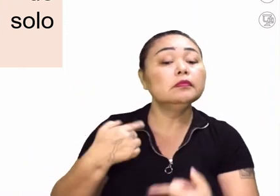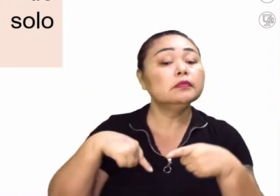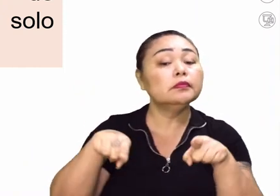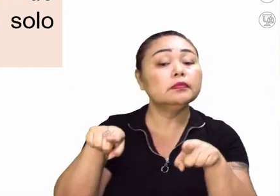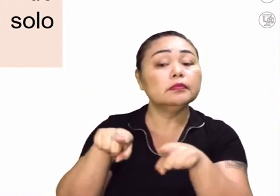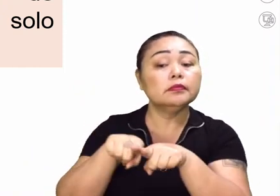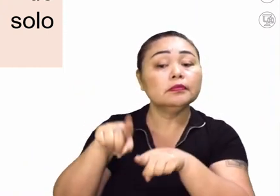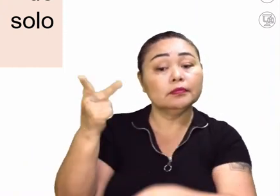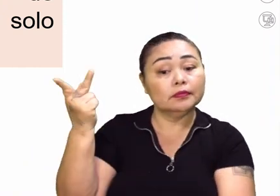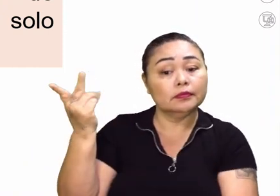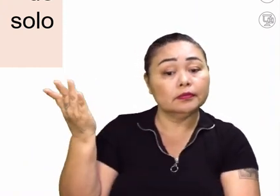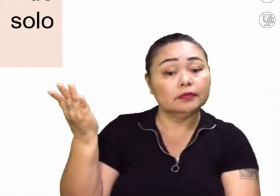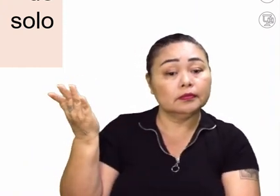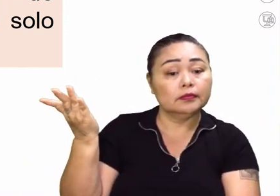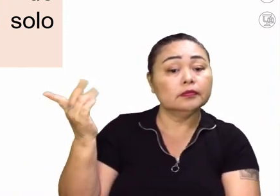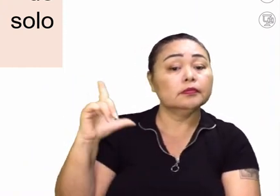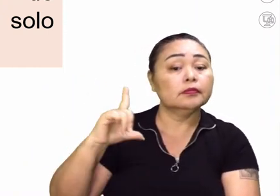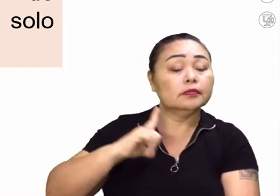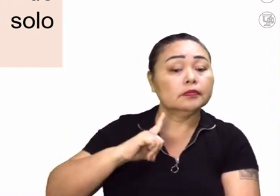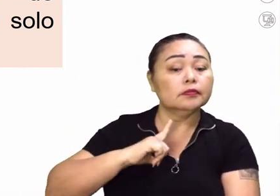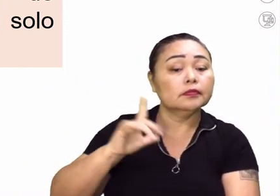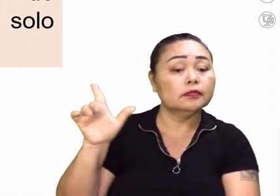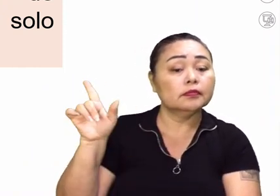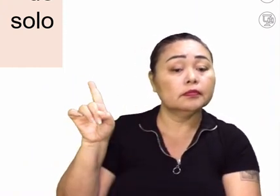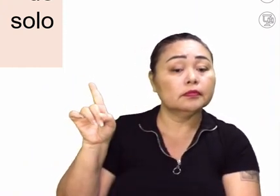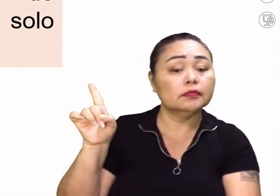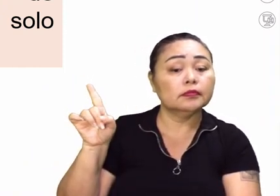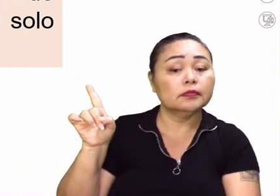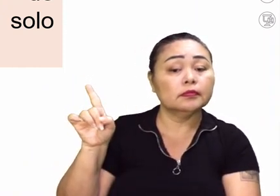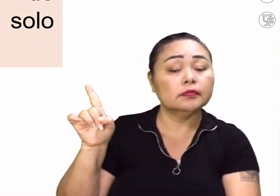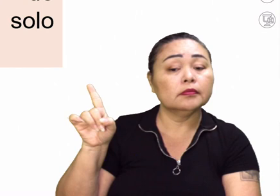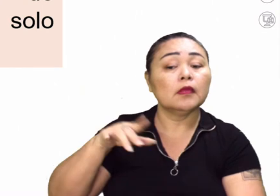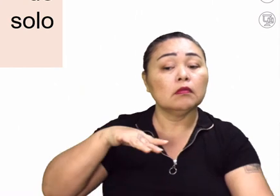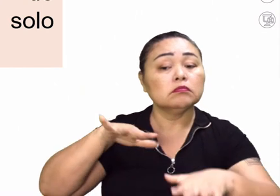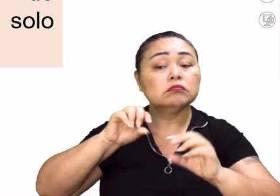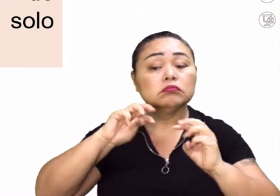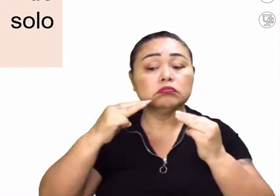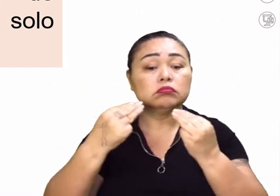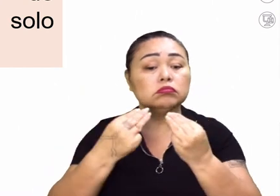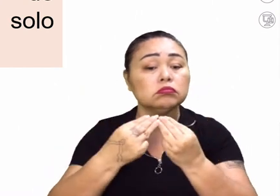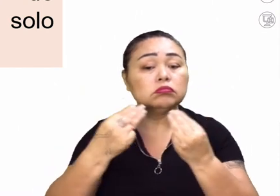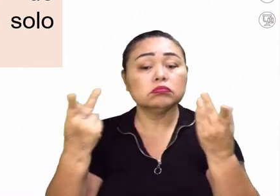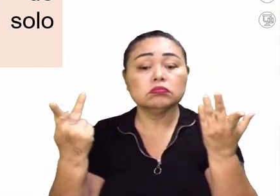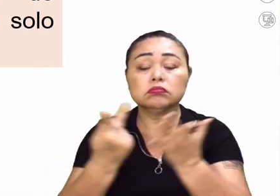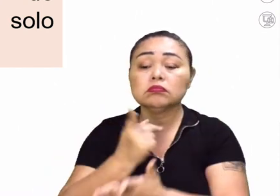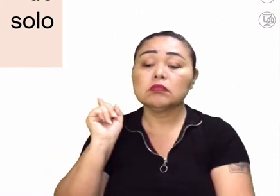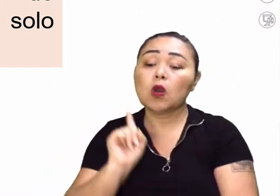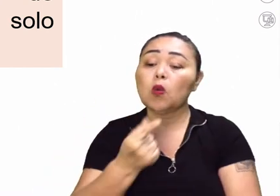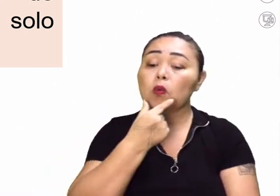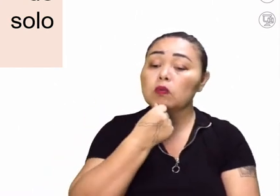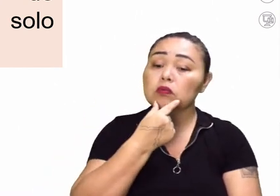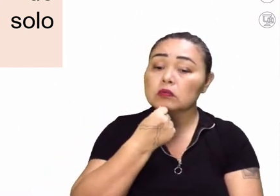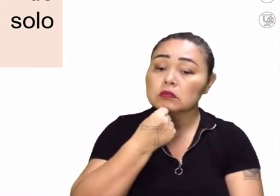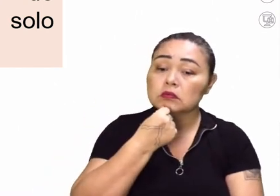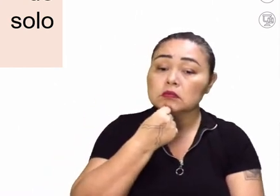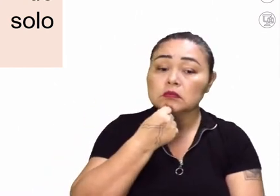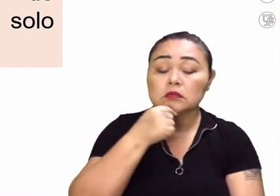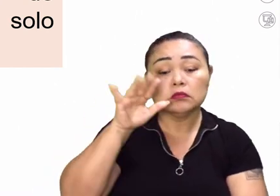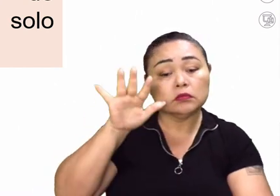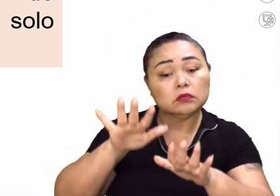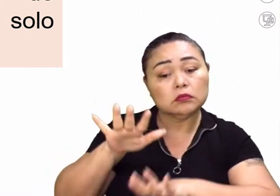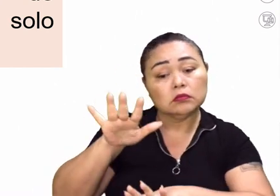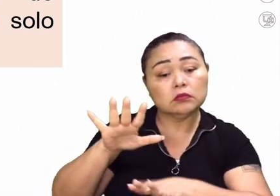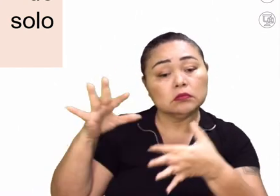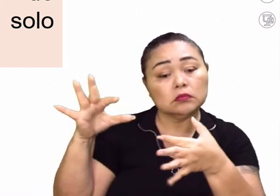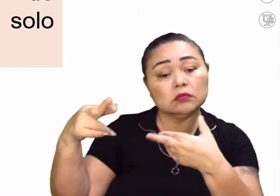olha aí como falamos né tem muitos movimentos provocados pela ação humana geralmente